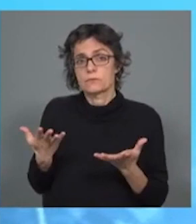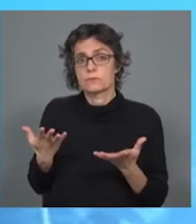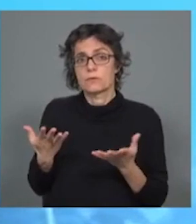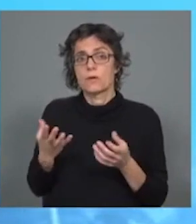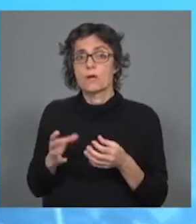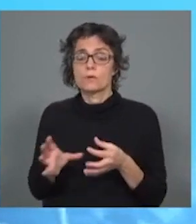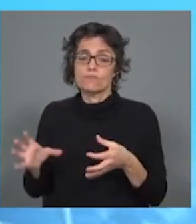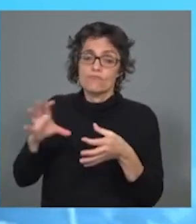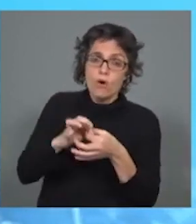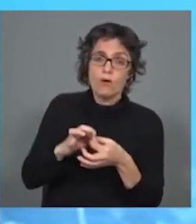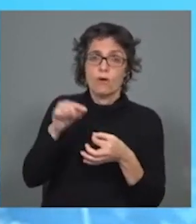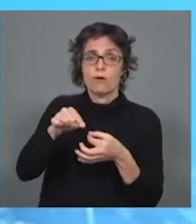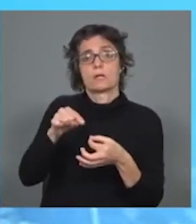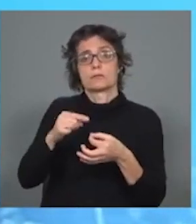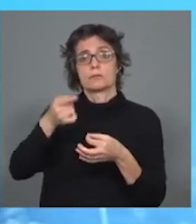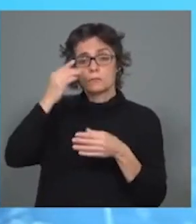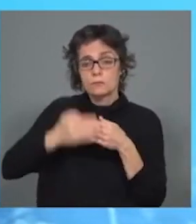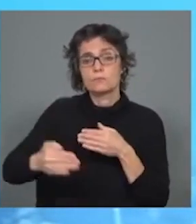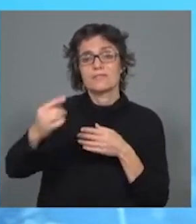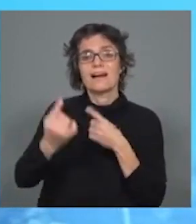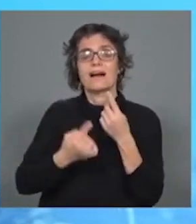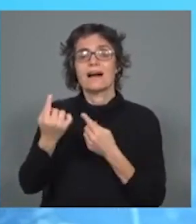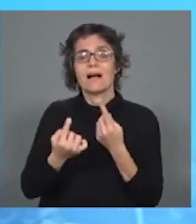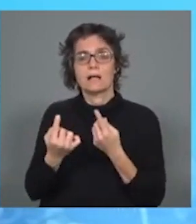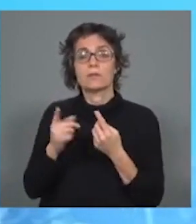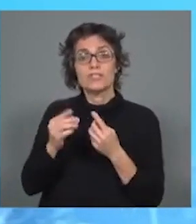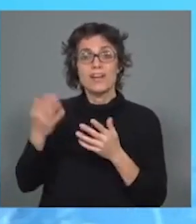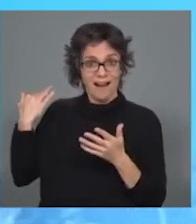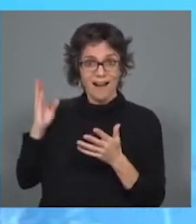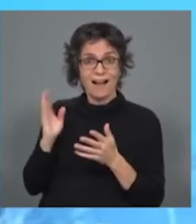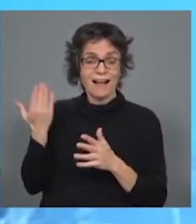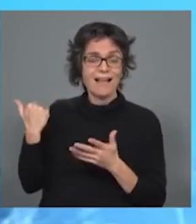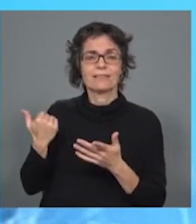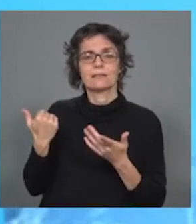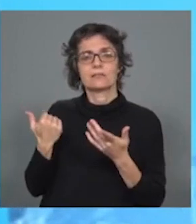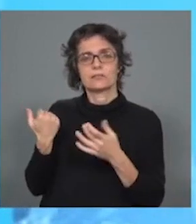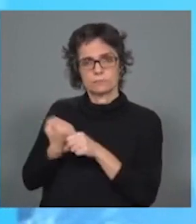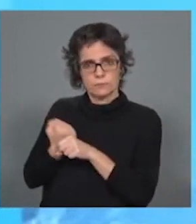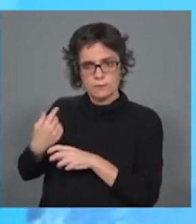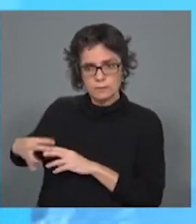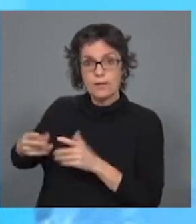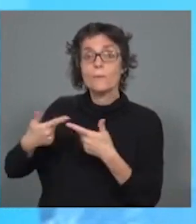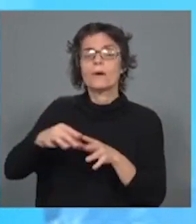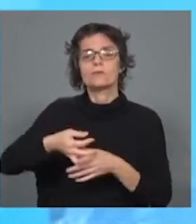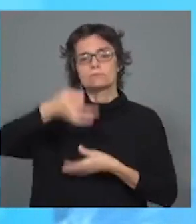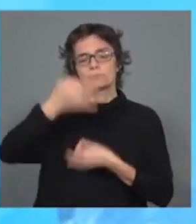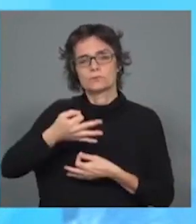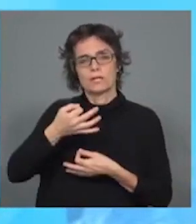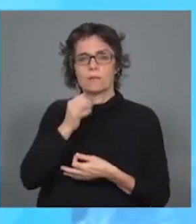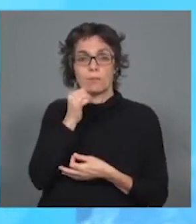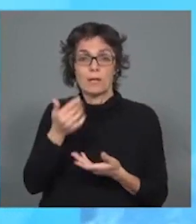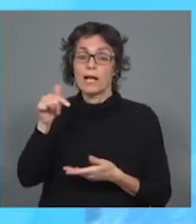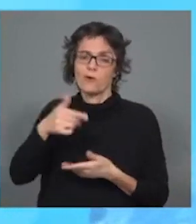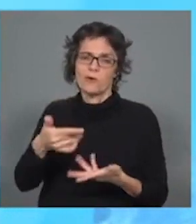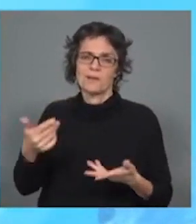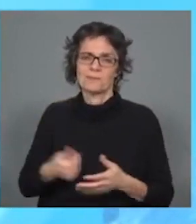dar também início a algo que já vínhamos fazendo, não de uma maneira institucionalizada, mas agora com este lugar institucional que é uma cátedra. E